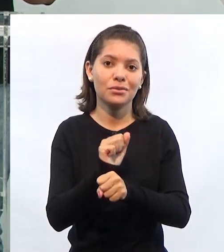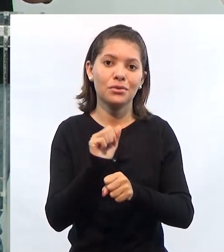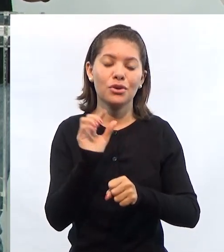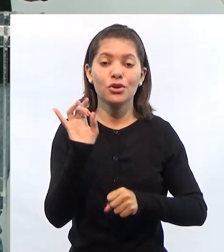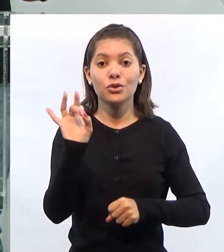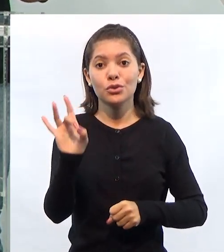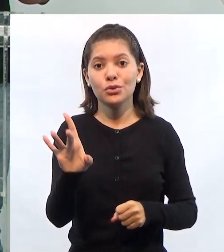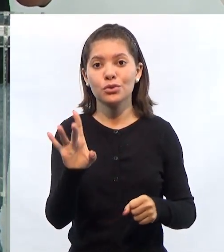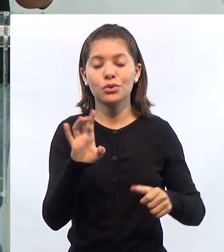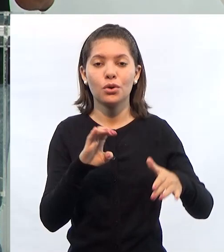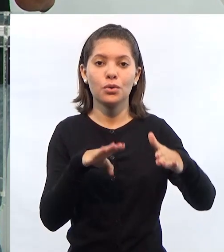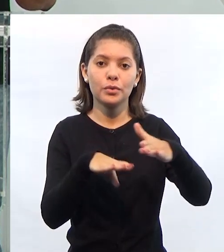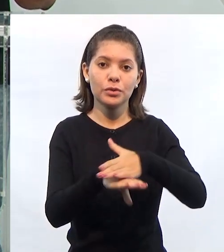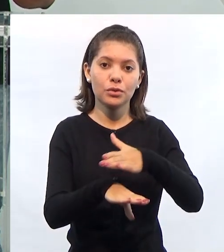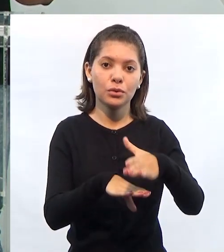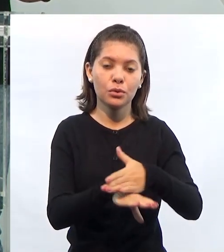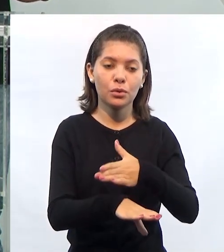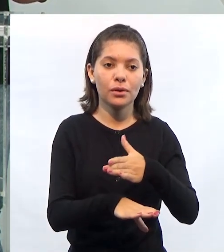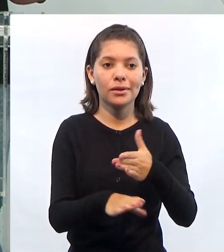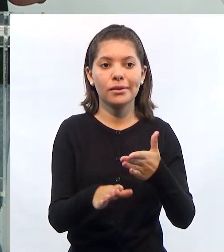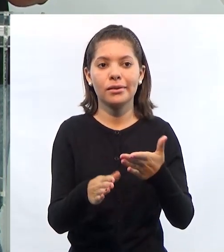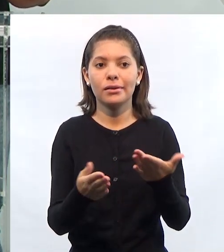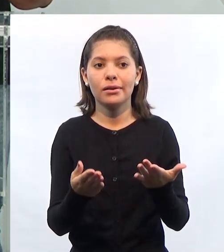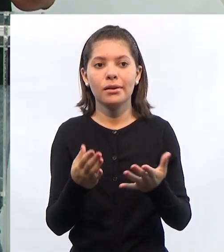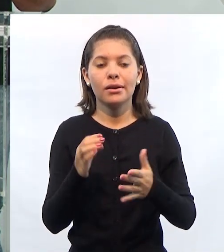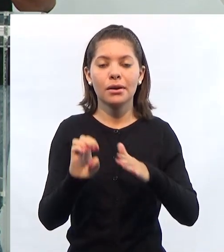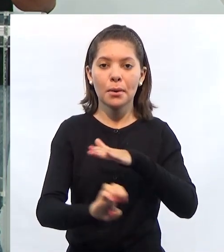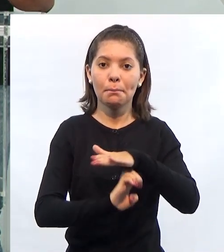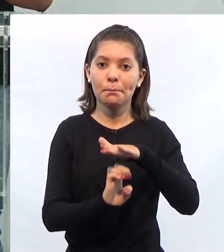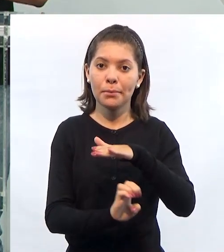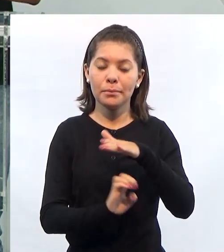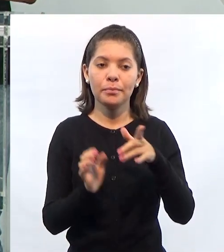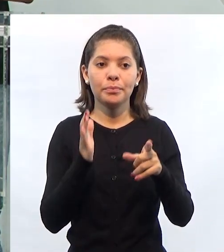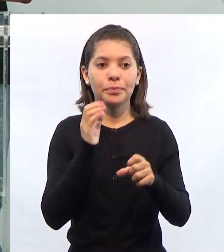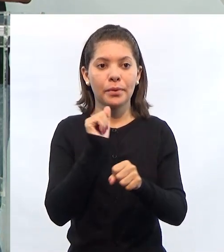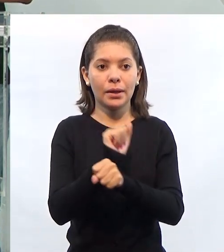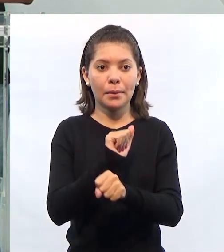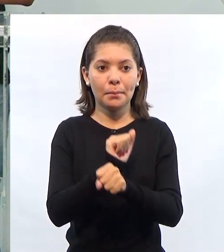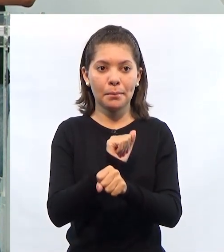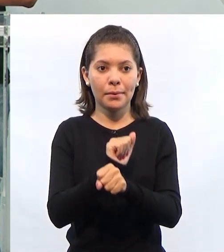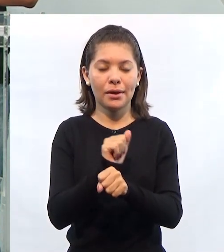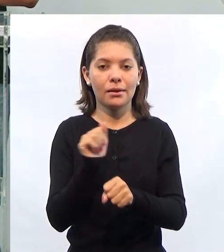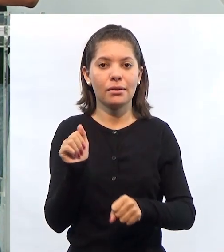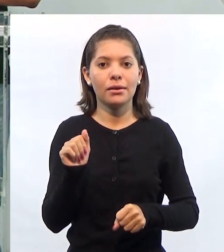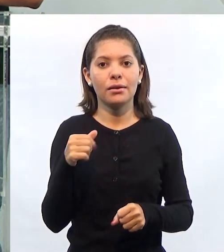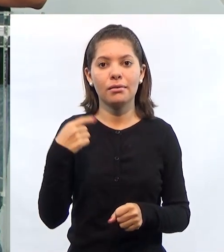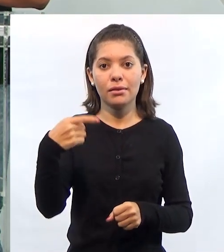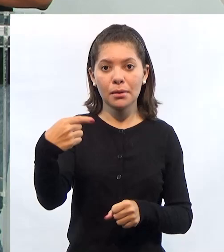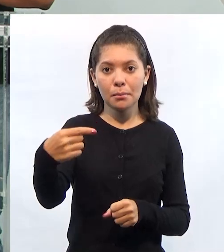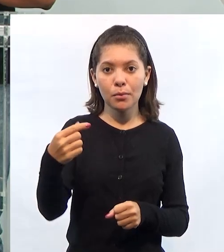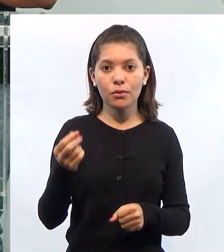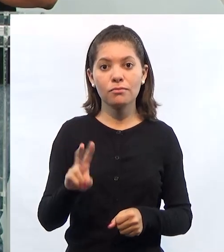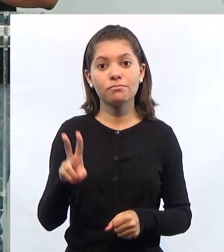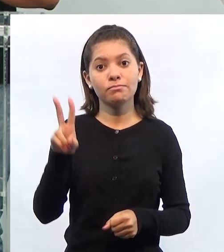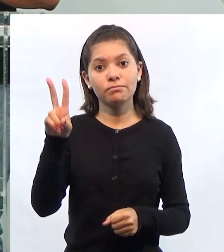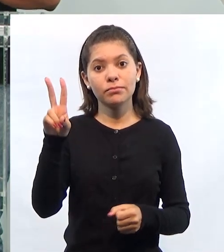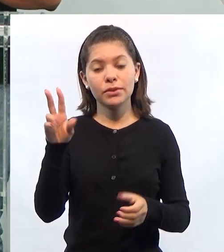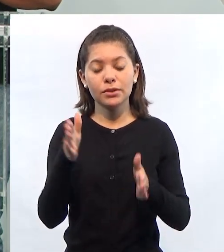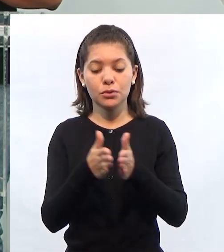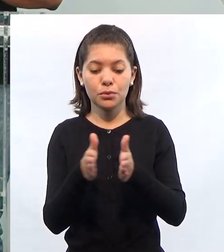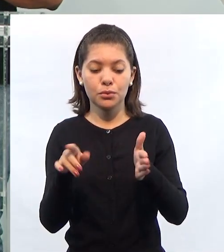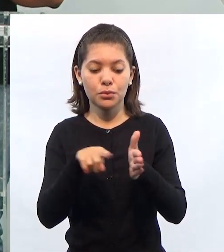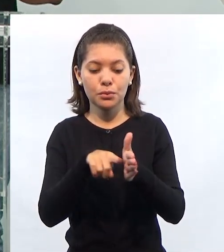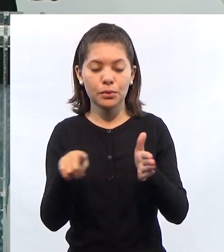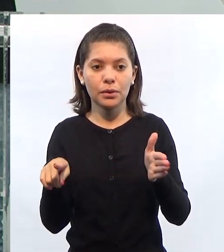aqueles estoques que são os estoques especulativos, que a empresa espera que ele vá se valorizar num espaço de